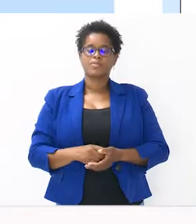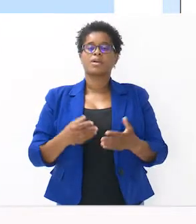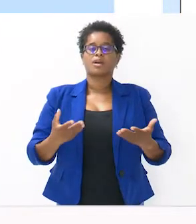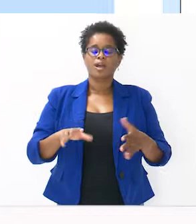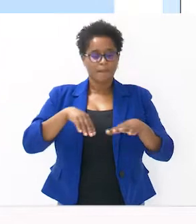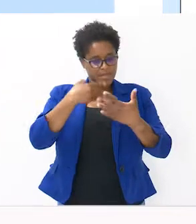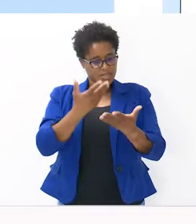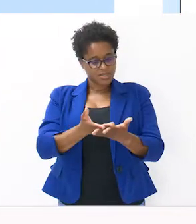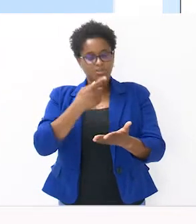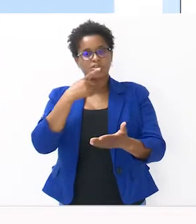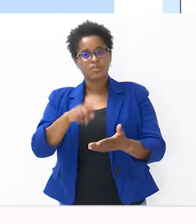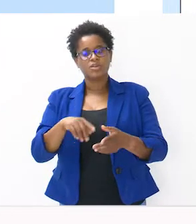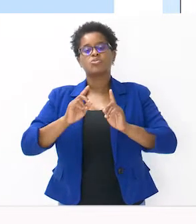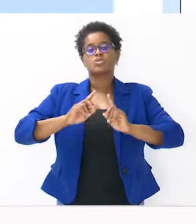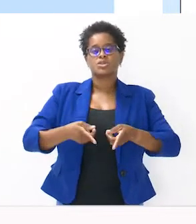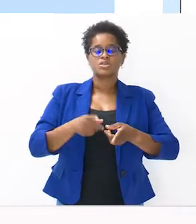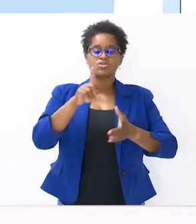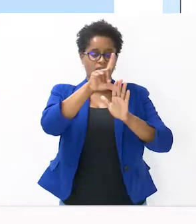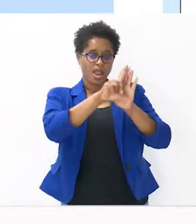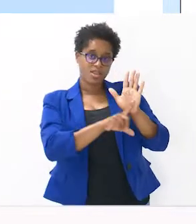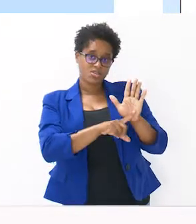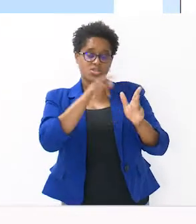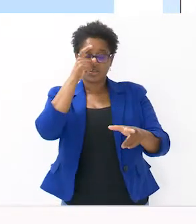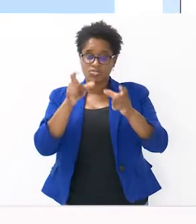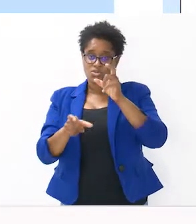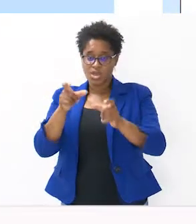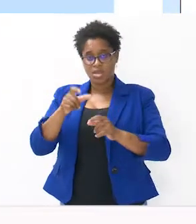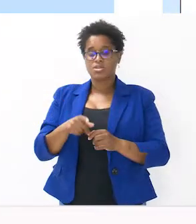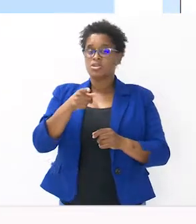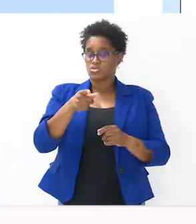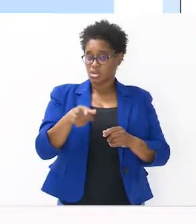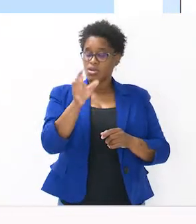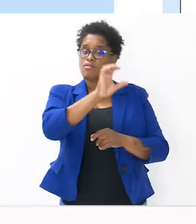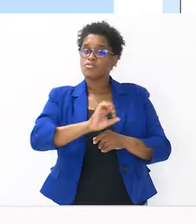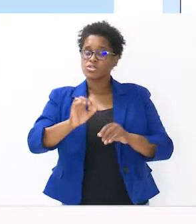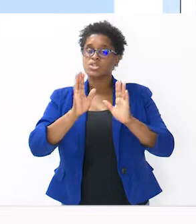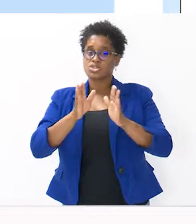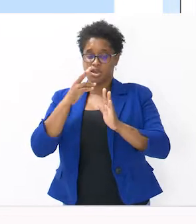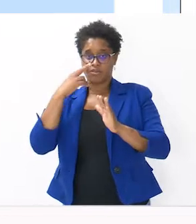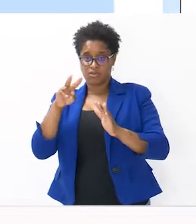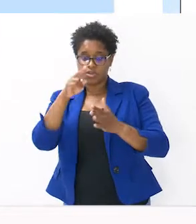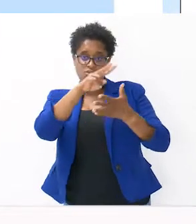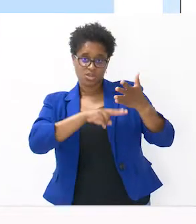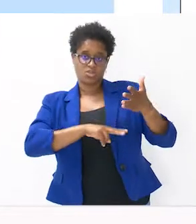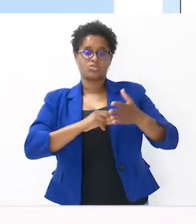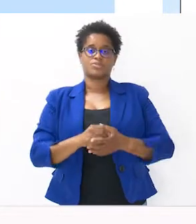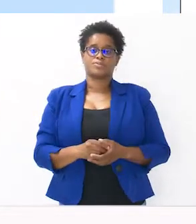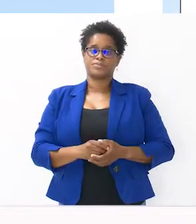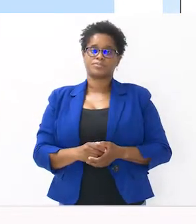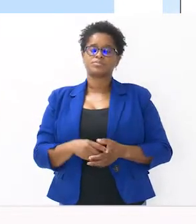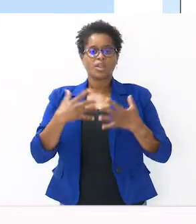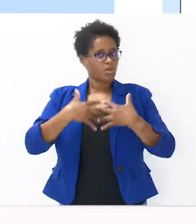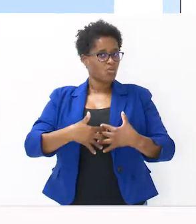a apresentação no início da lista de personagens. Isto aqui vocês já viram no texto. Não